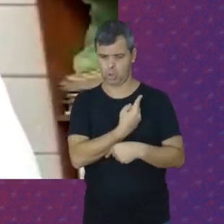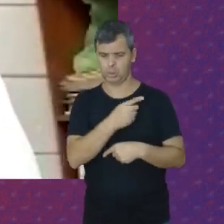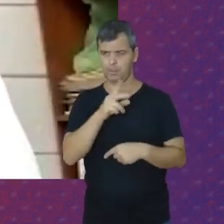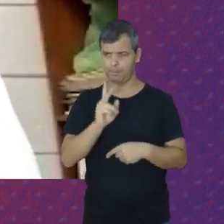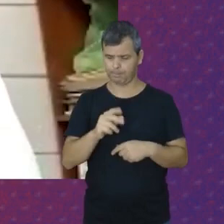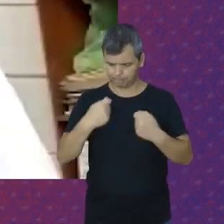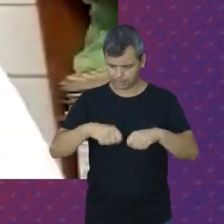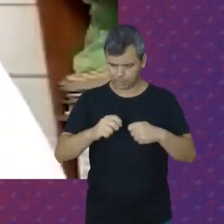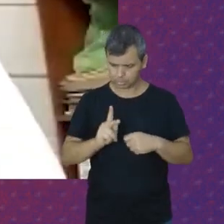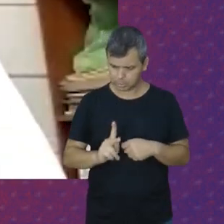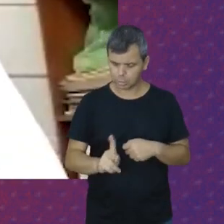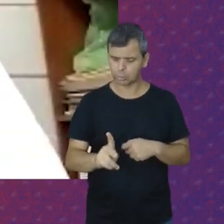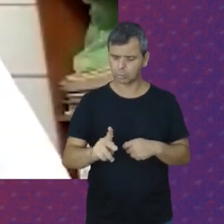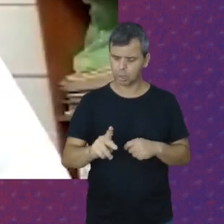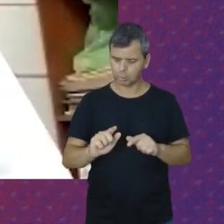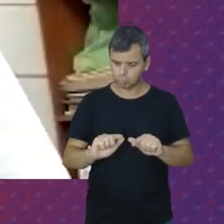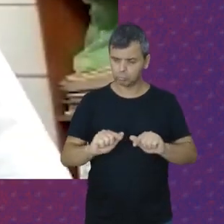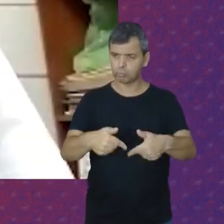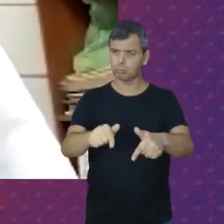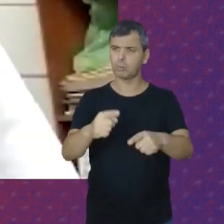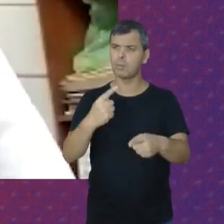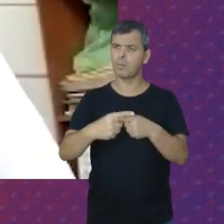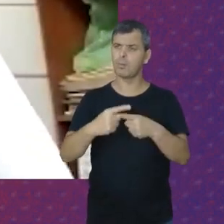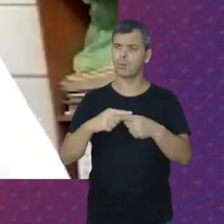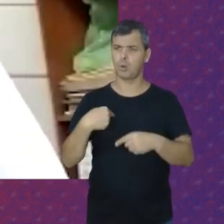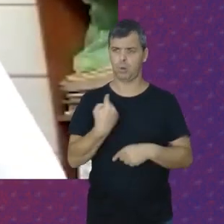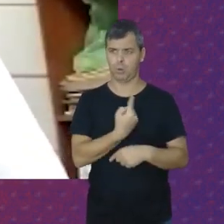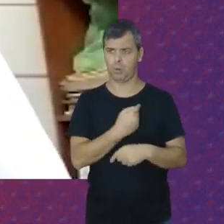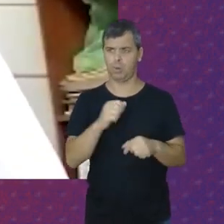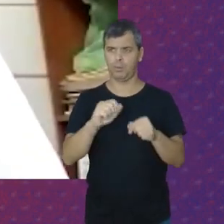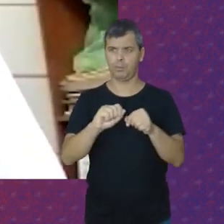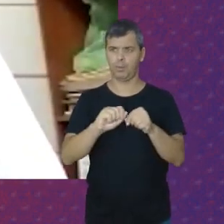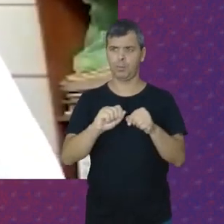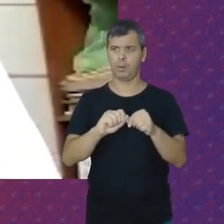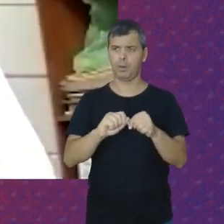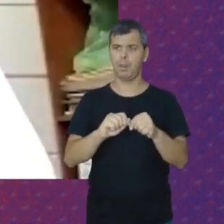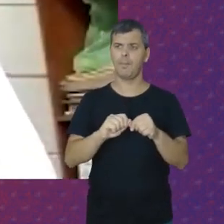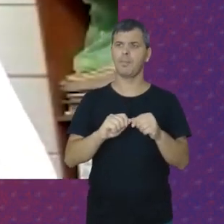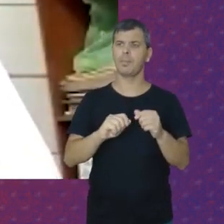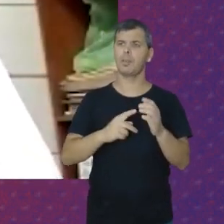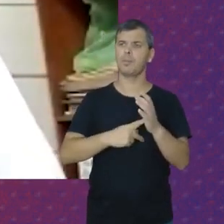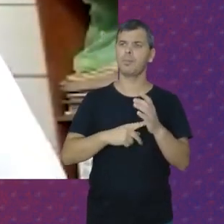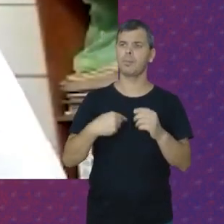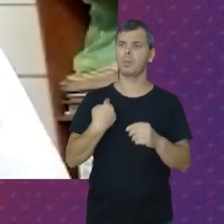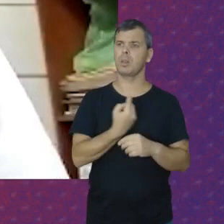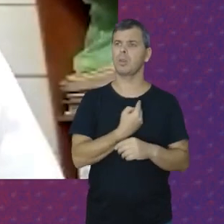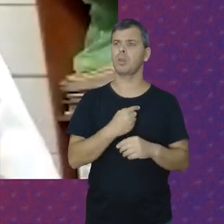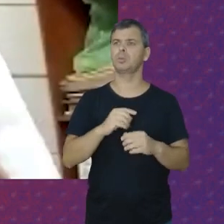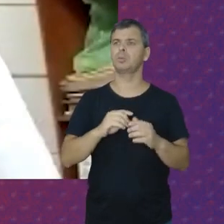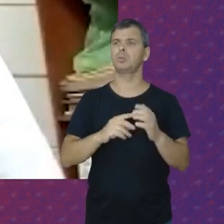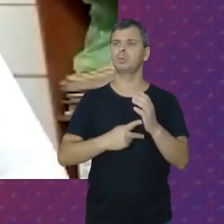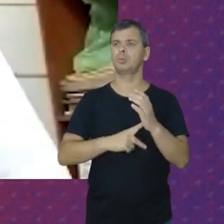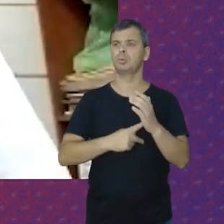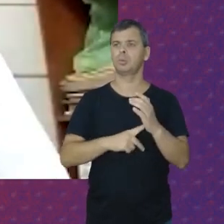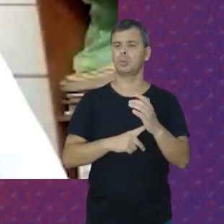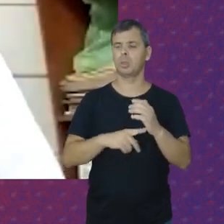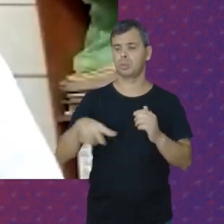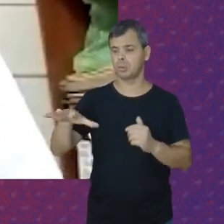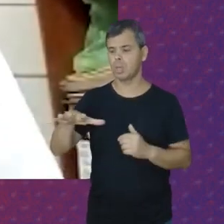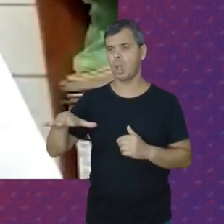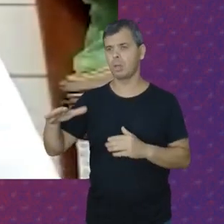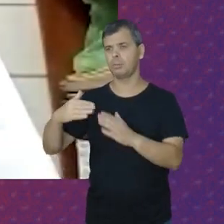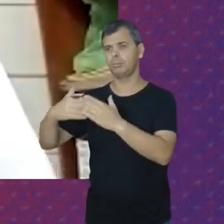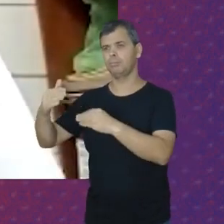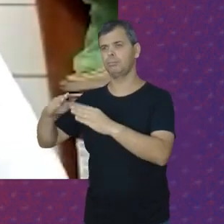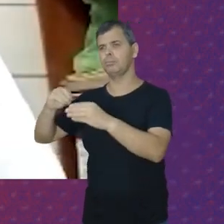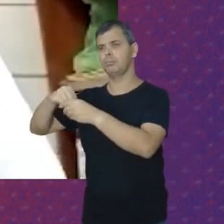muito o que lutar, porque para nós que fazemos a FENATRAD e os nossos sindicatos, para a nossa categoria, o que a